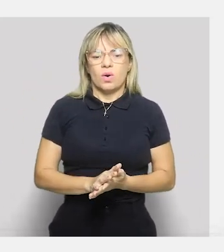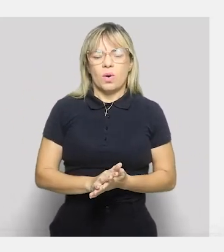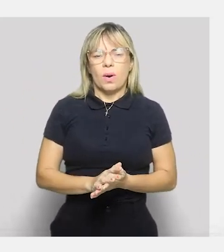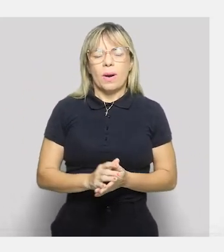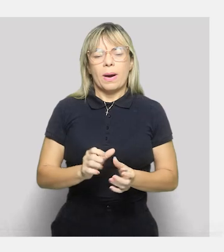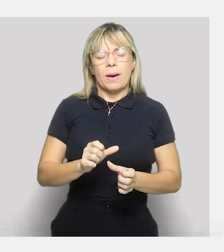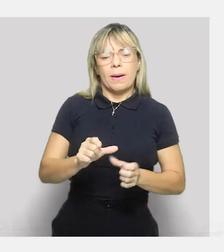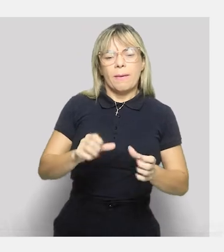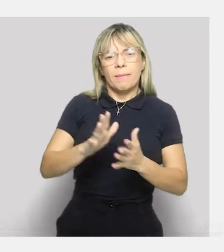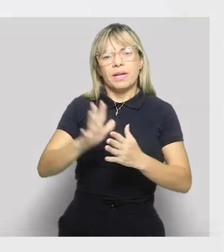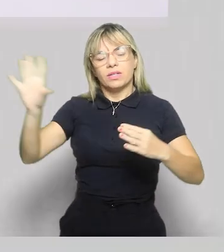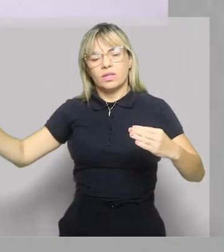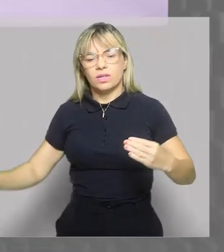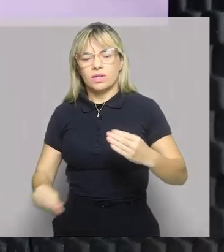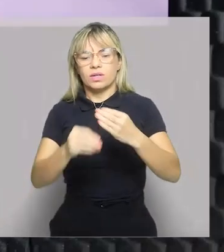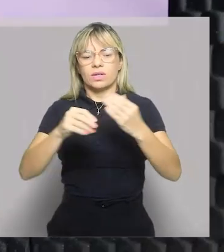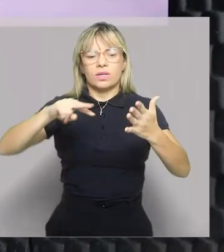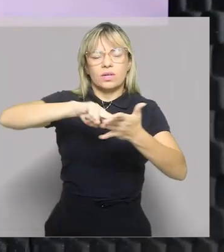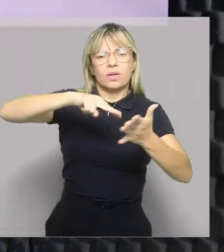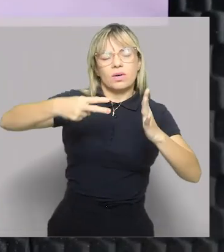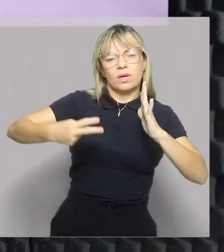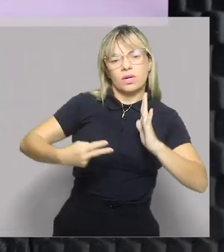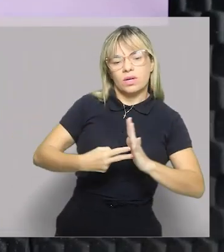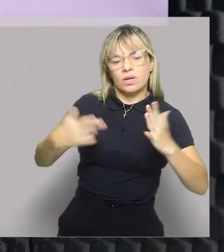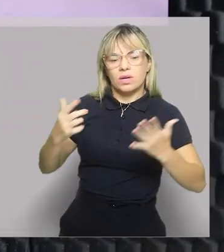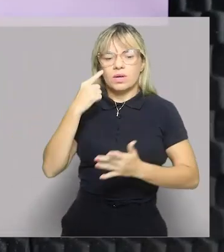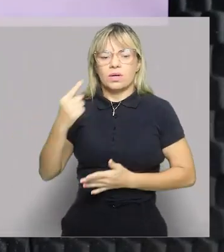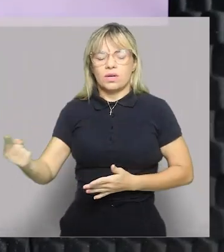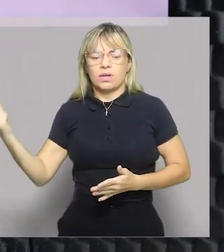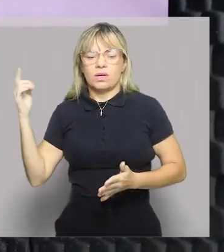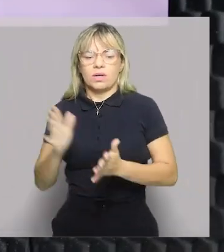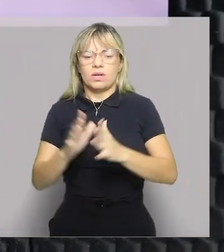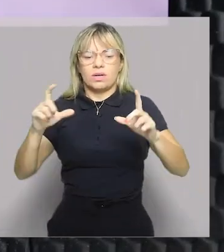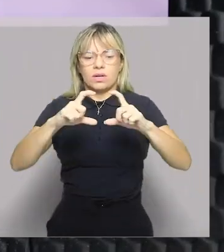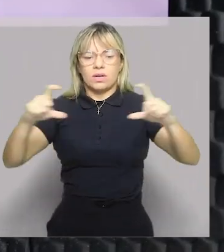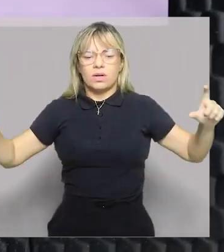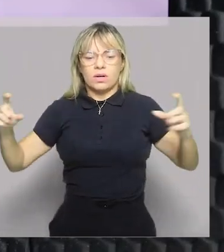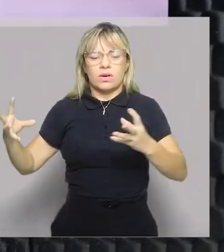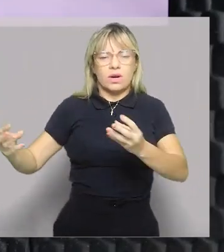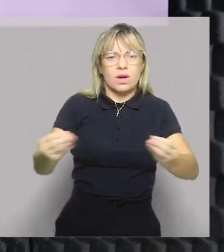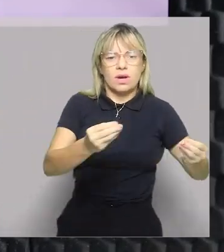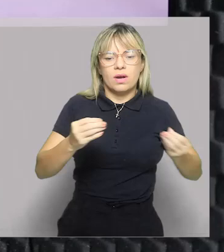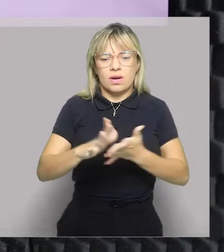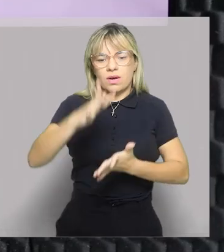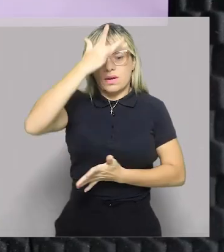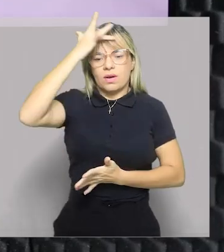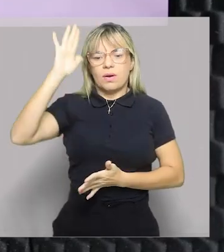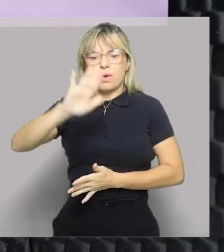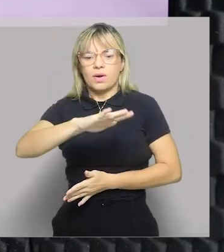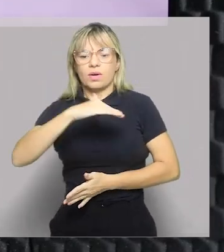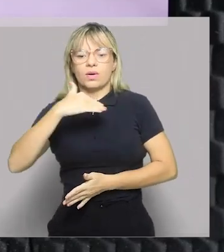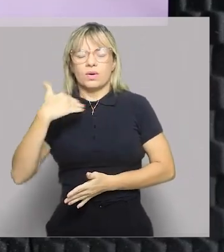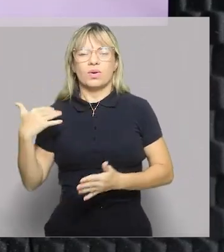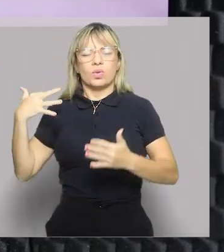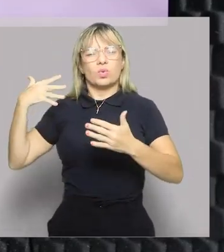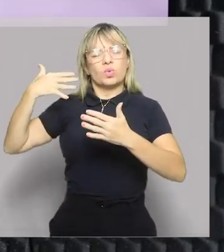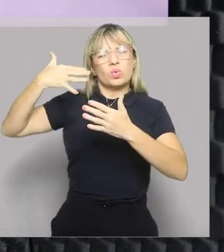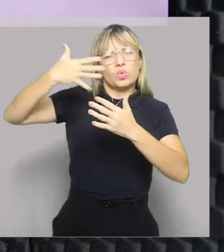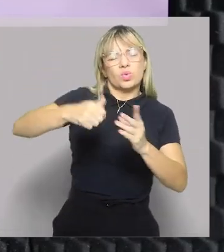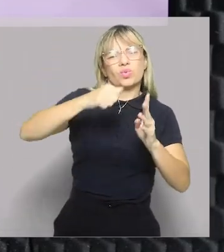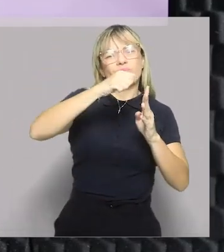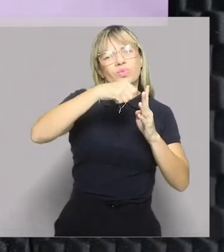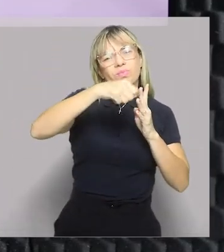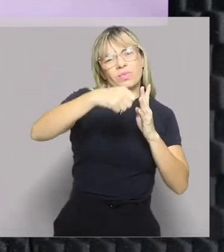Por exemplo, na frase, muitas pessoas morreram nos últimos meses. Notem como o verbo morrer, ele não exige